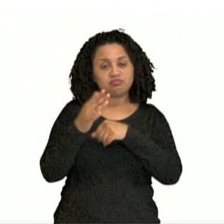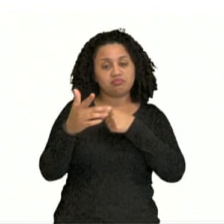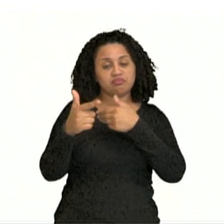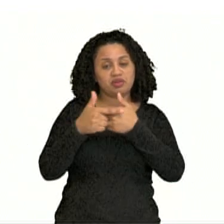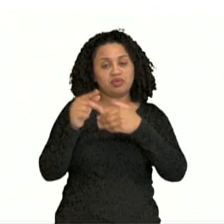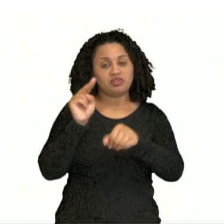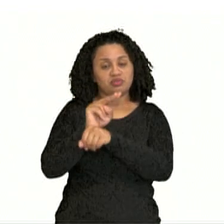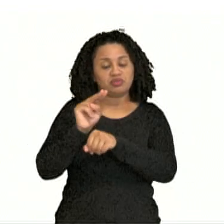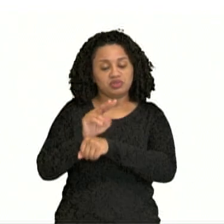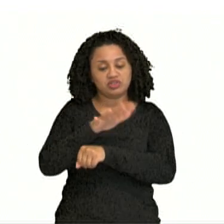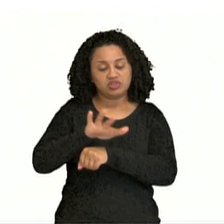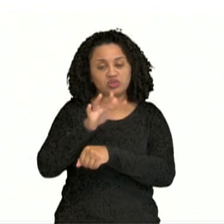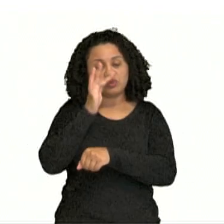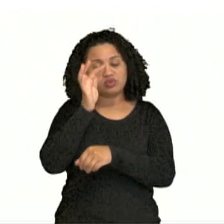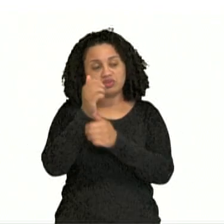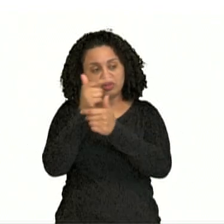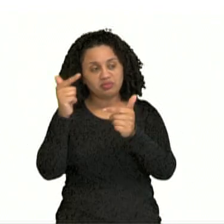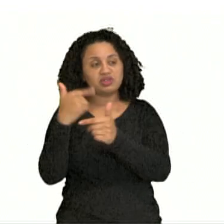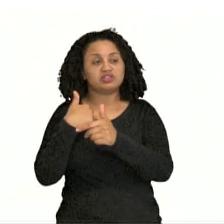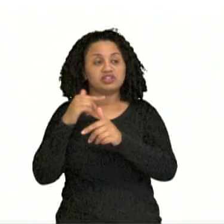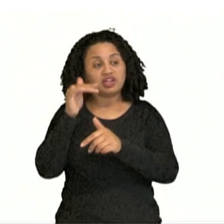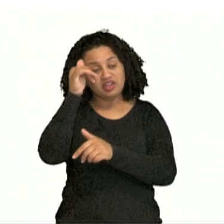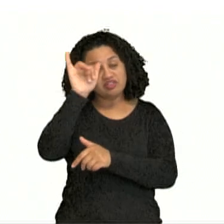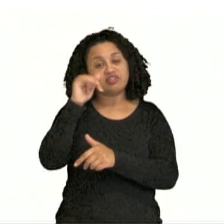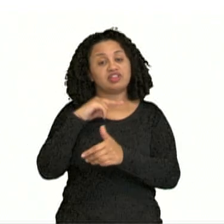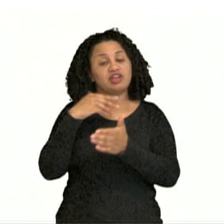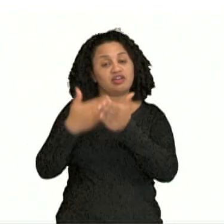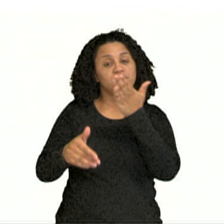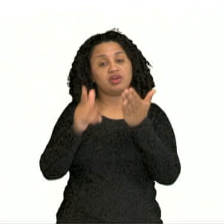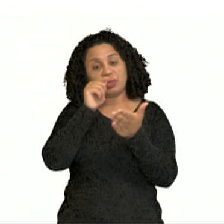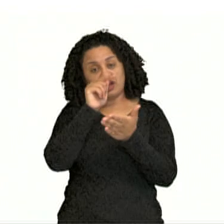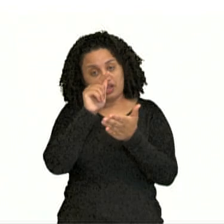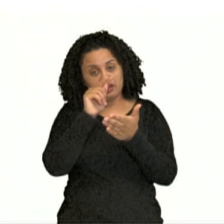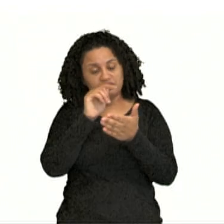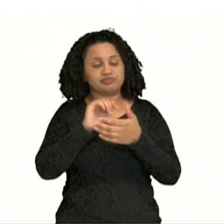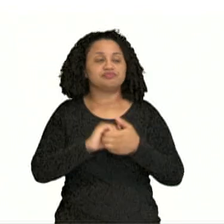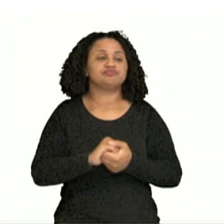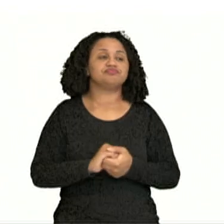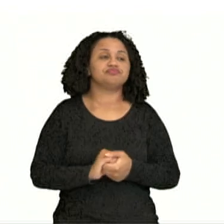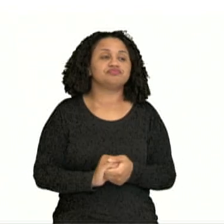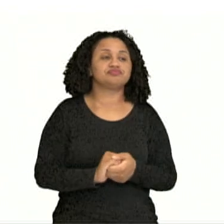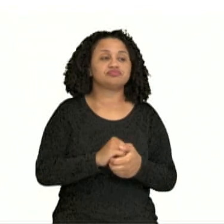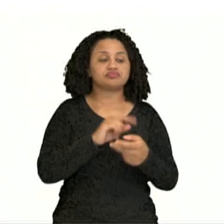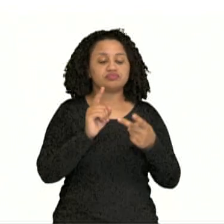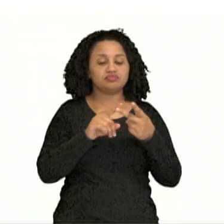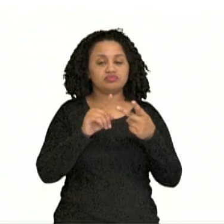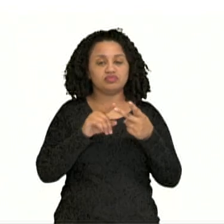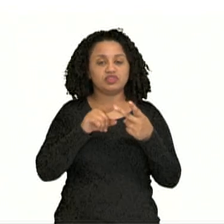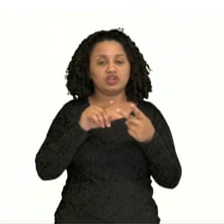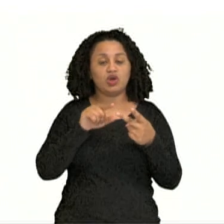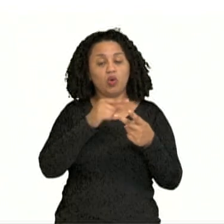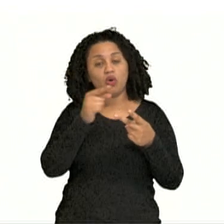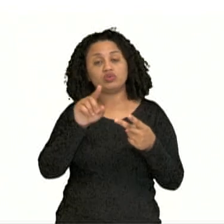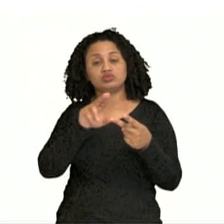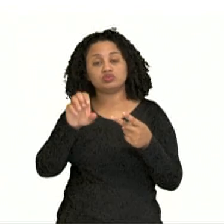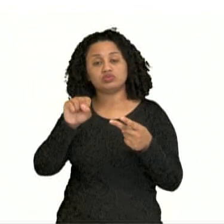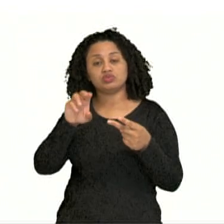toda a superfície da planta, evitando com que ela perca água para o ambiente. Nós temos também o tecido